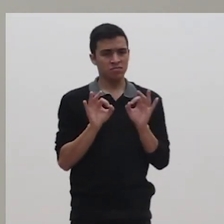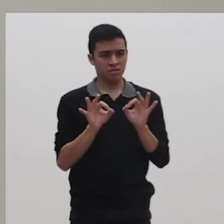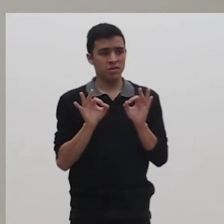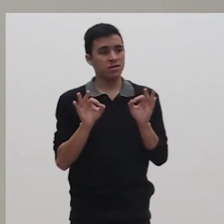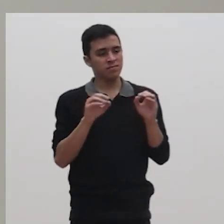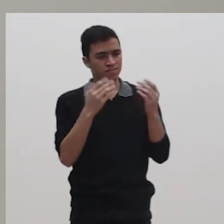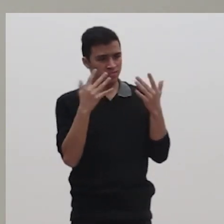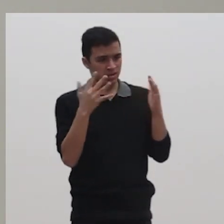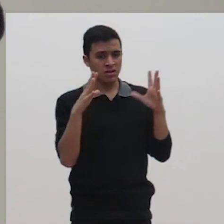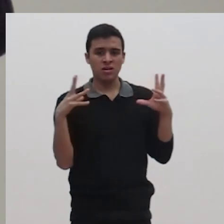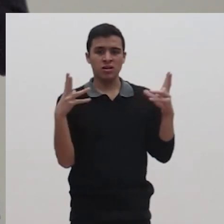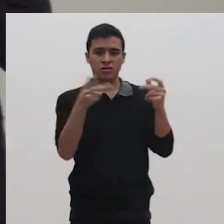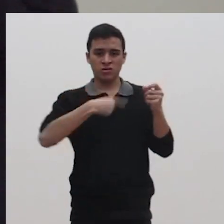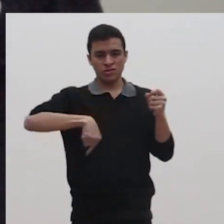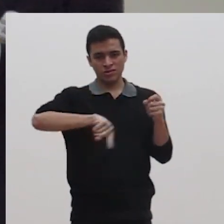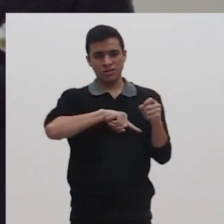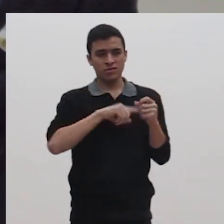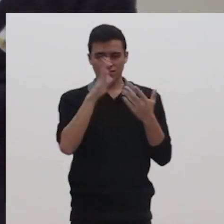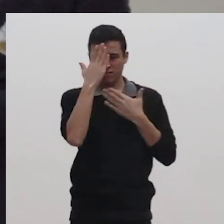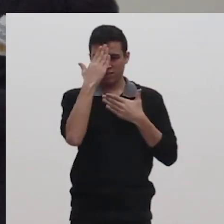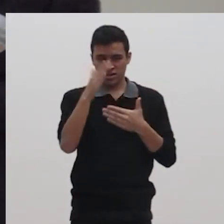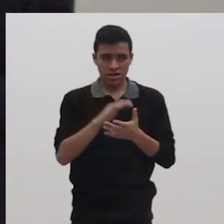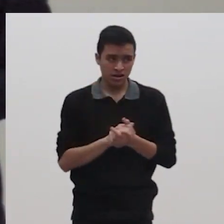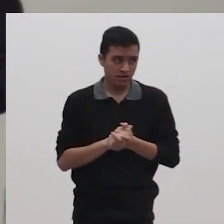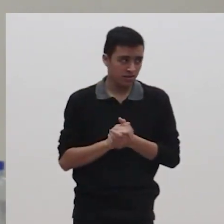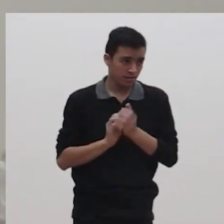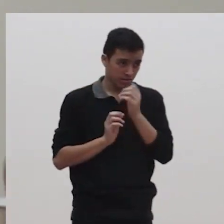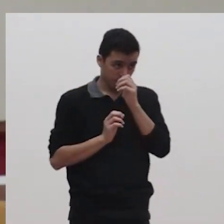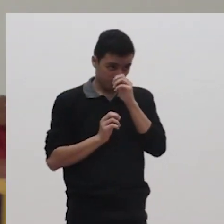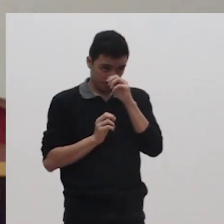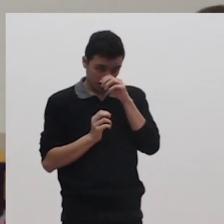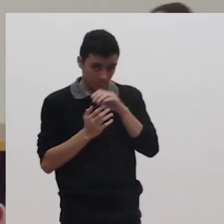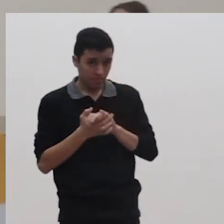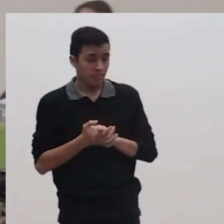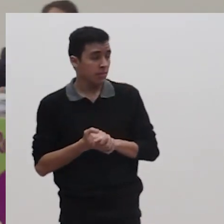E parabéns a todos nós. Muito obrigado.